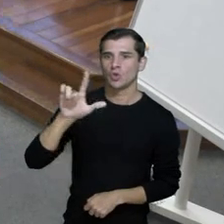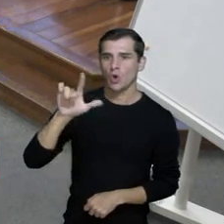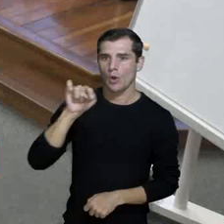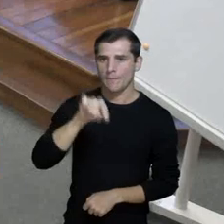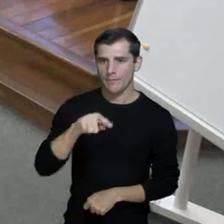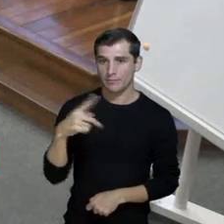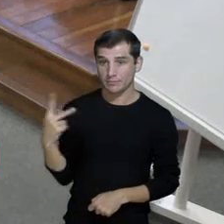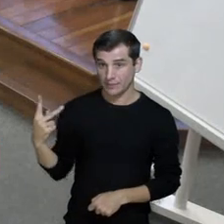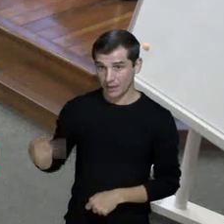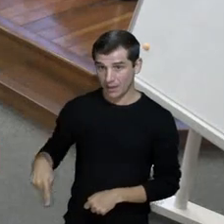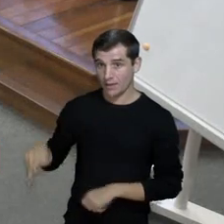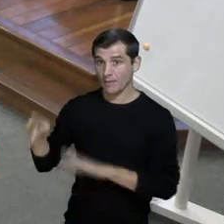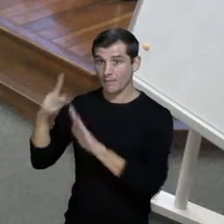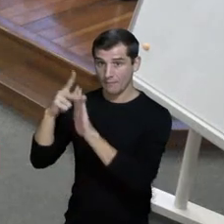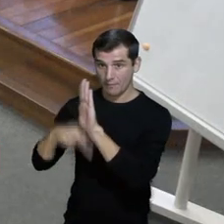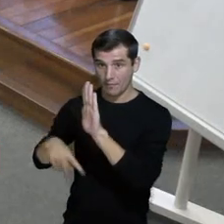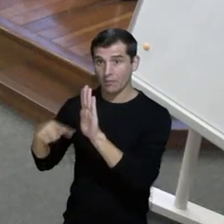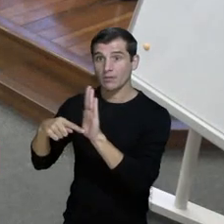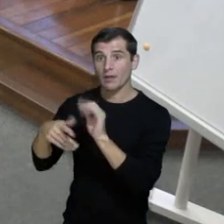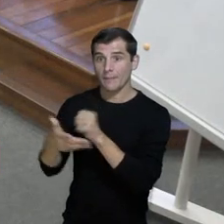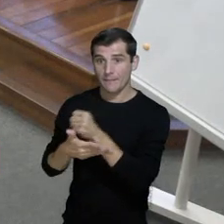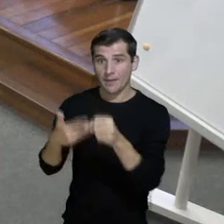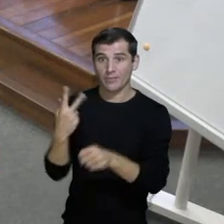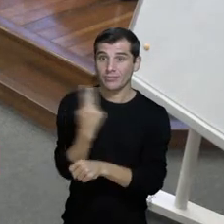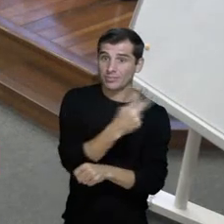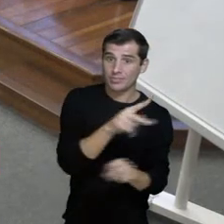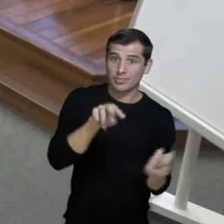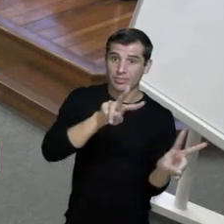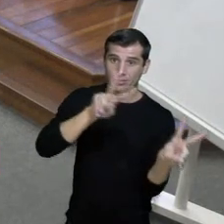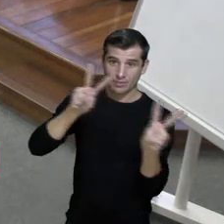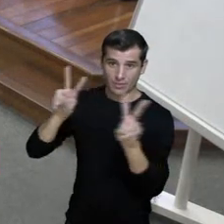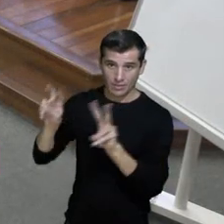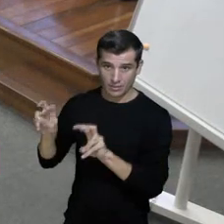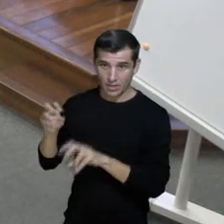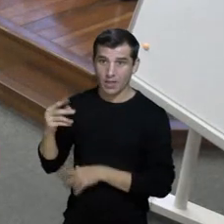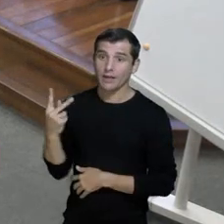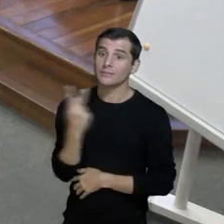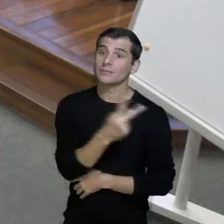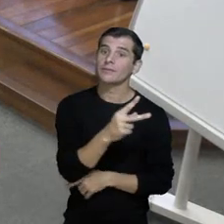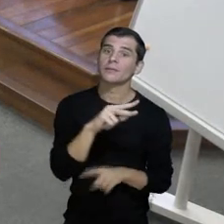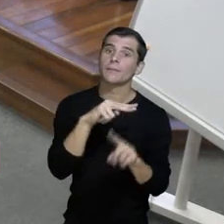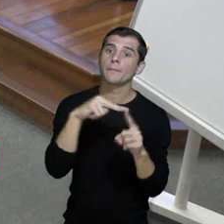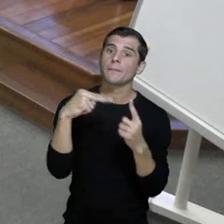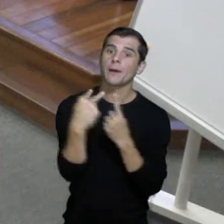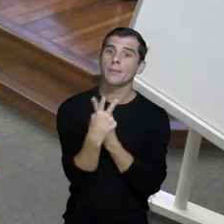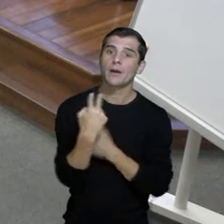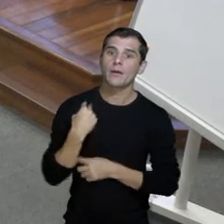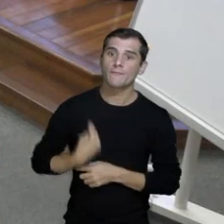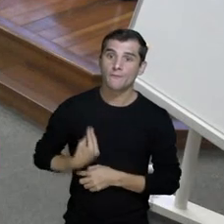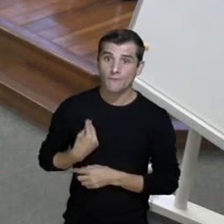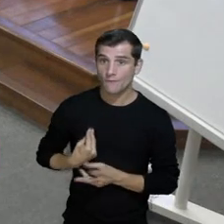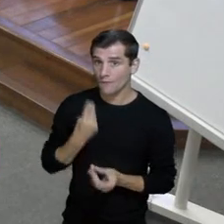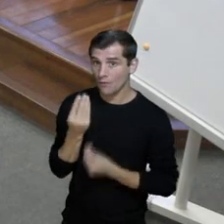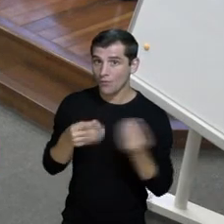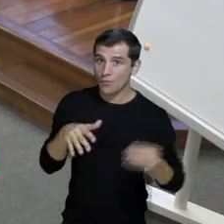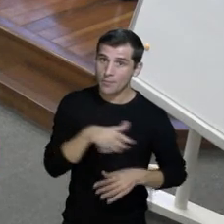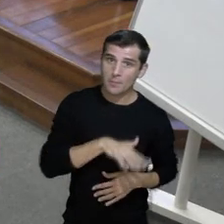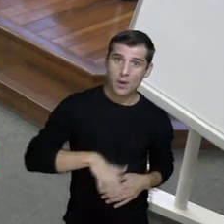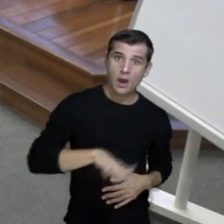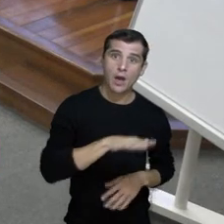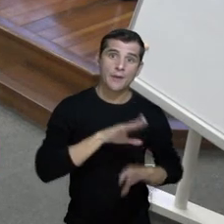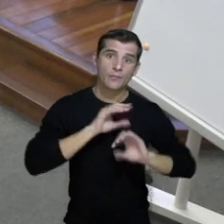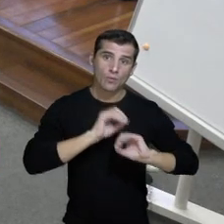programa a nossa discussão mas eu vou focar a perspectiva dela no âmbito da educação em